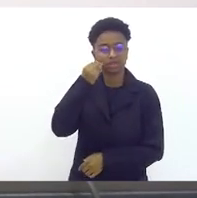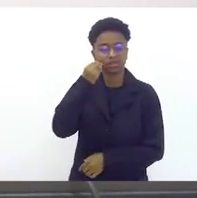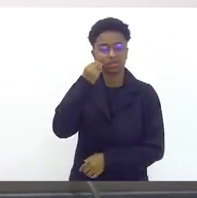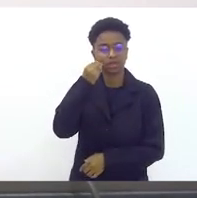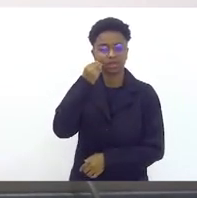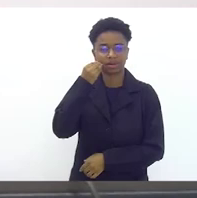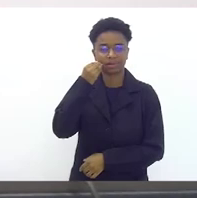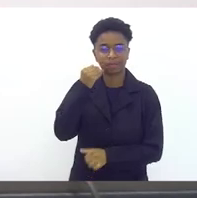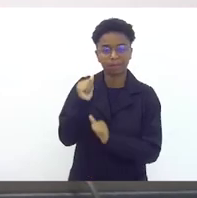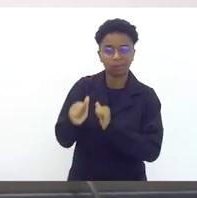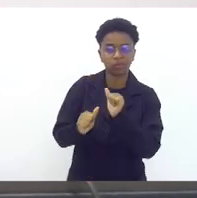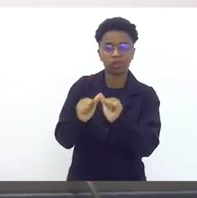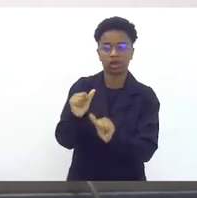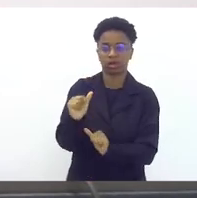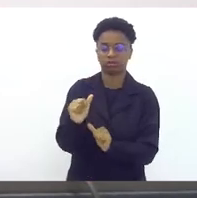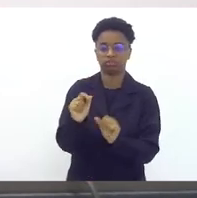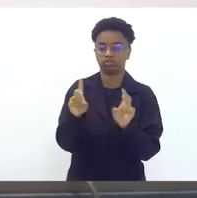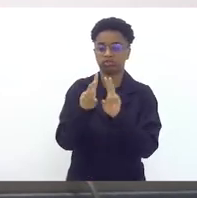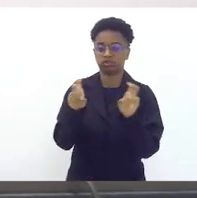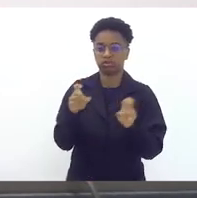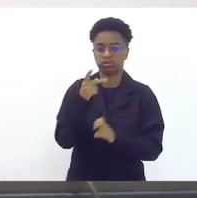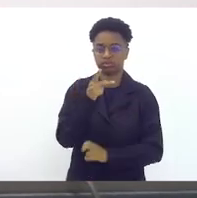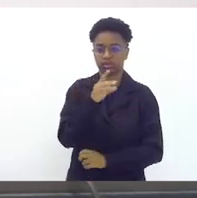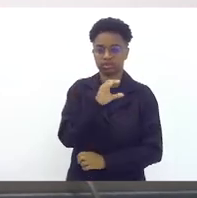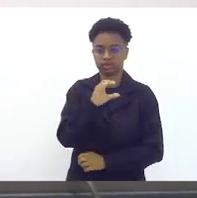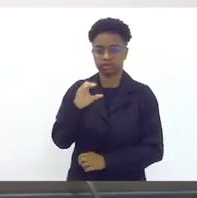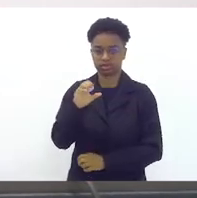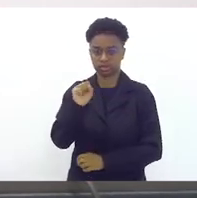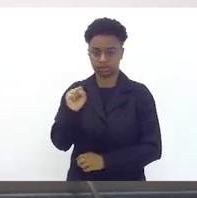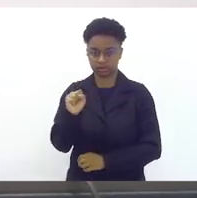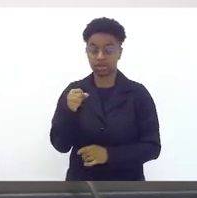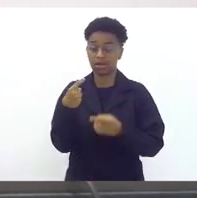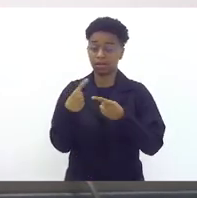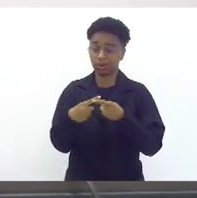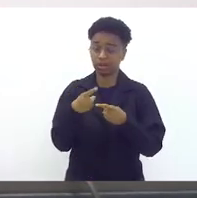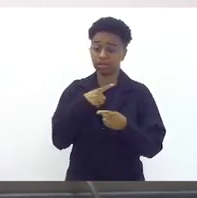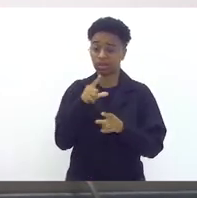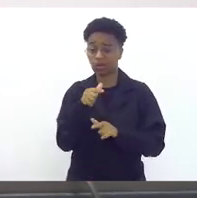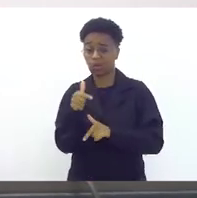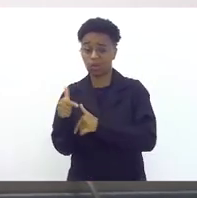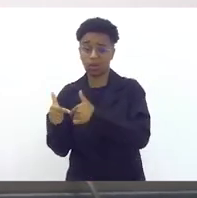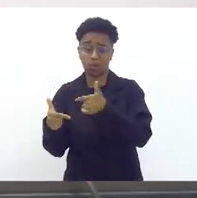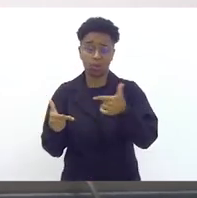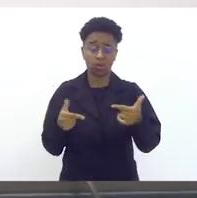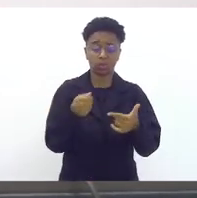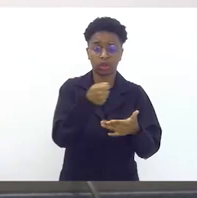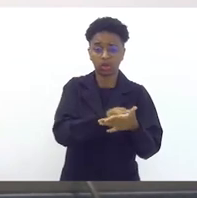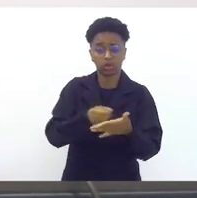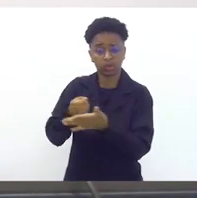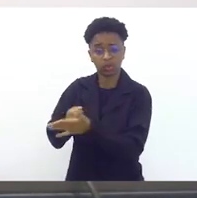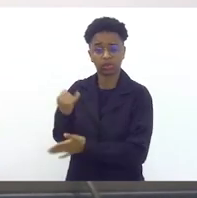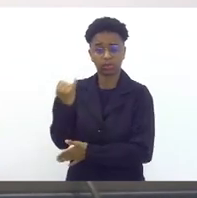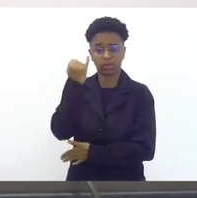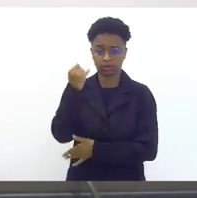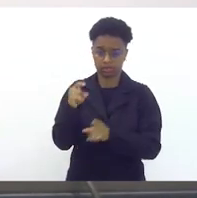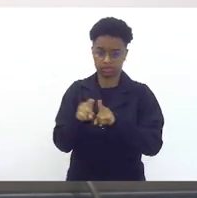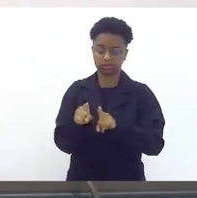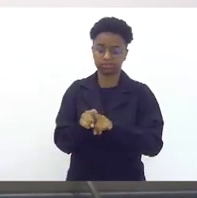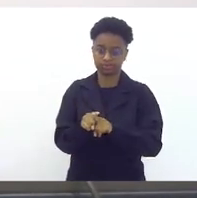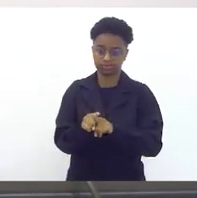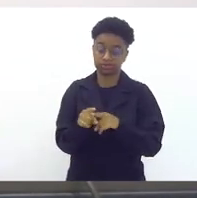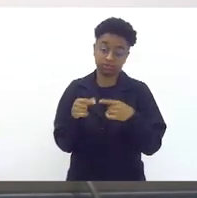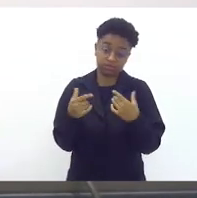página virada sobre o PCCS, porque depois tem outras lutas importantes também por vir.